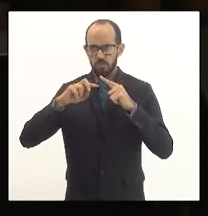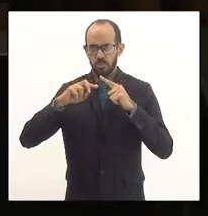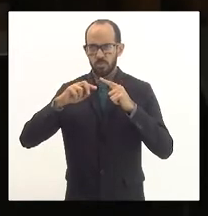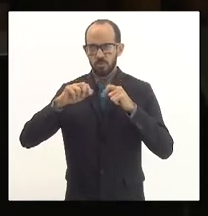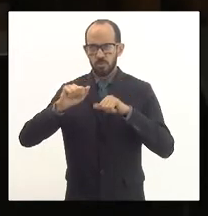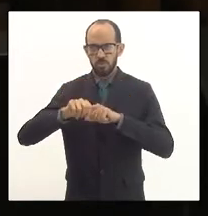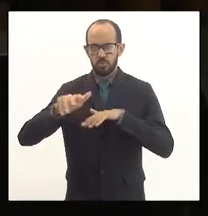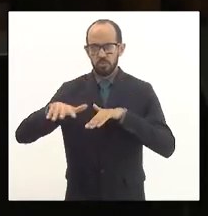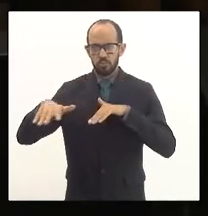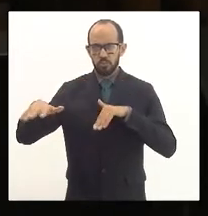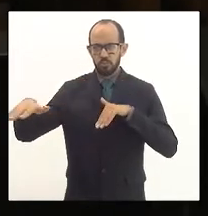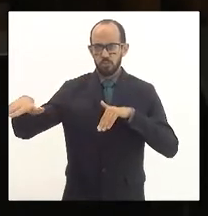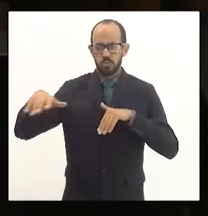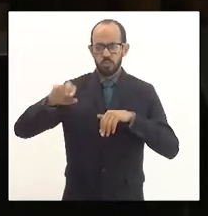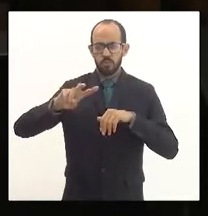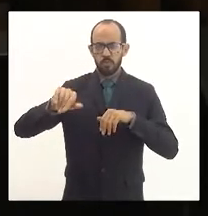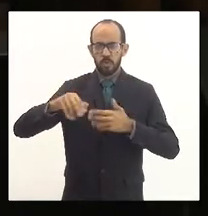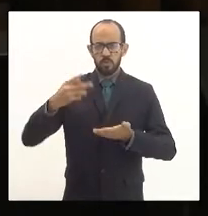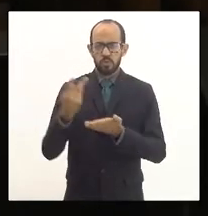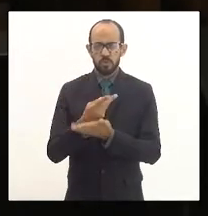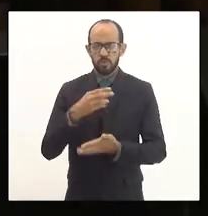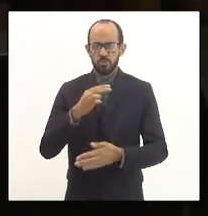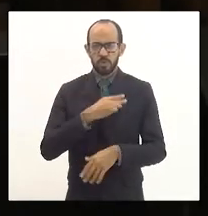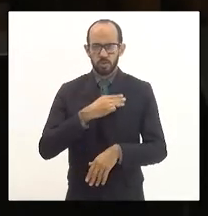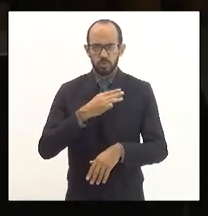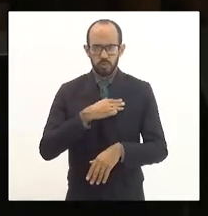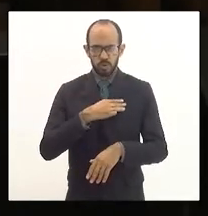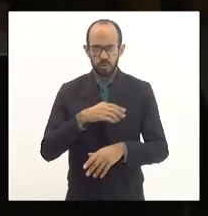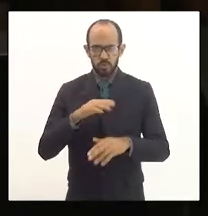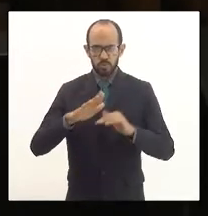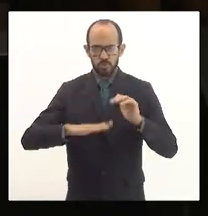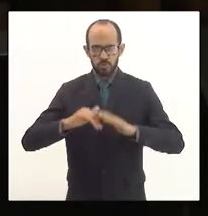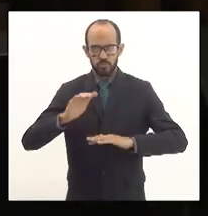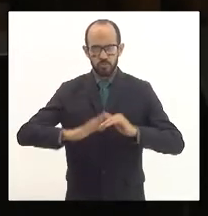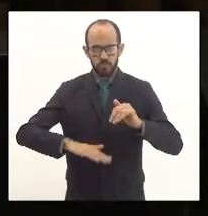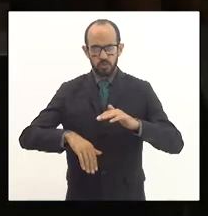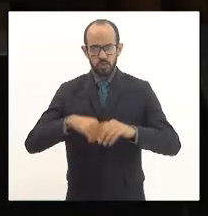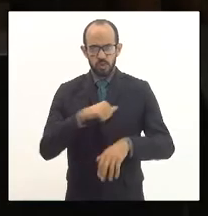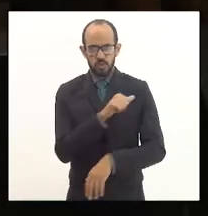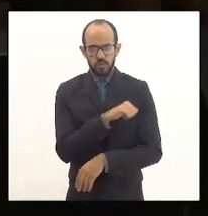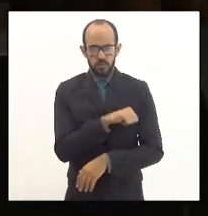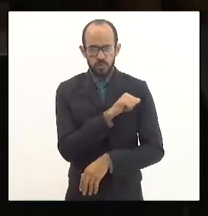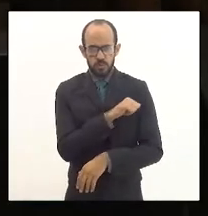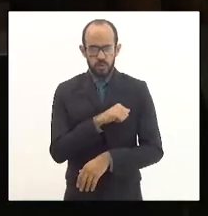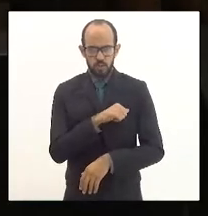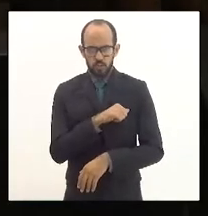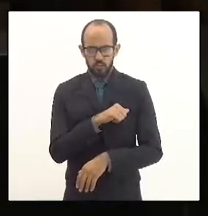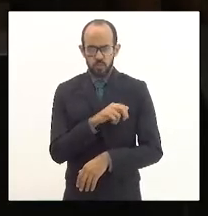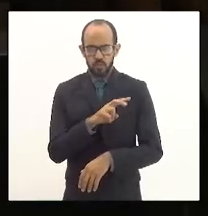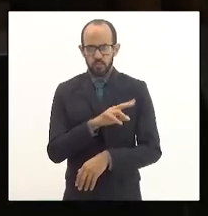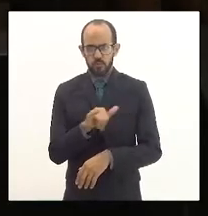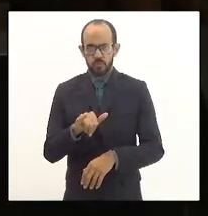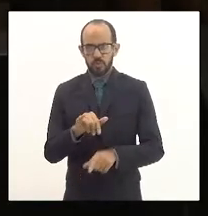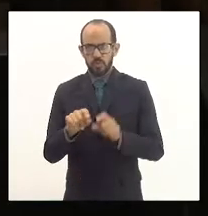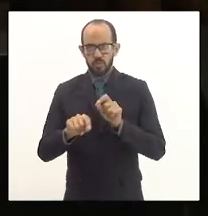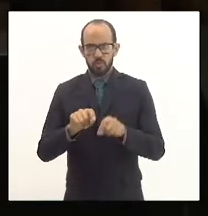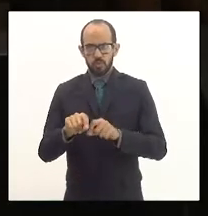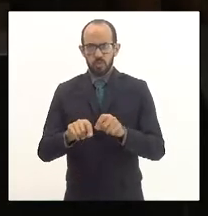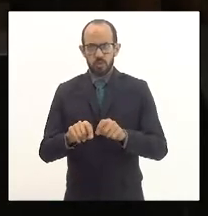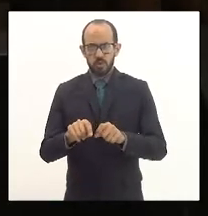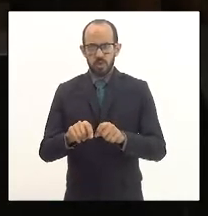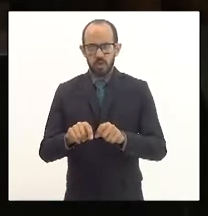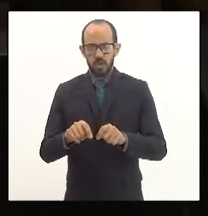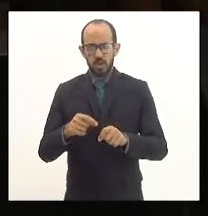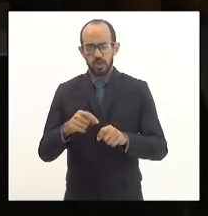acontecer em Madureira é com os profissionais de enfermagem que deram a sua